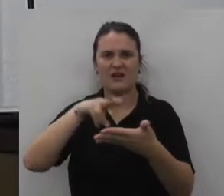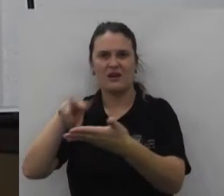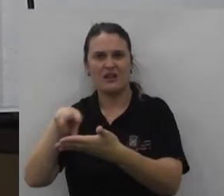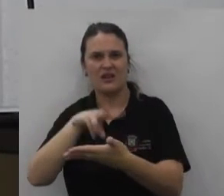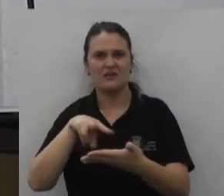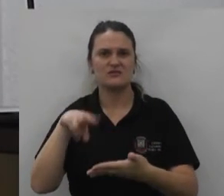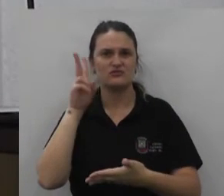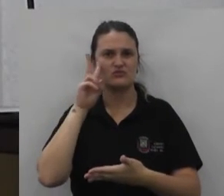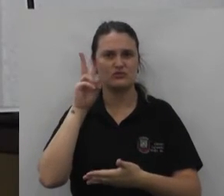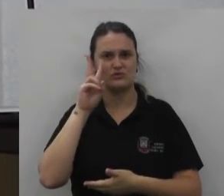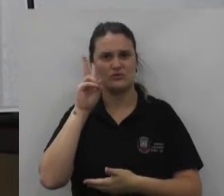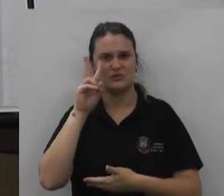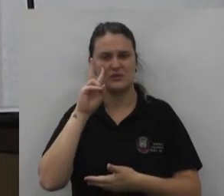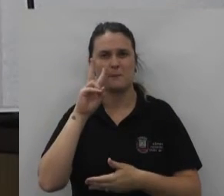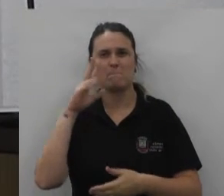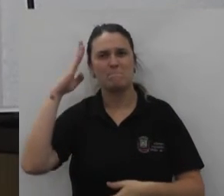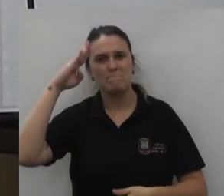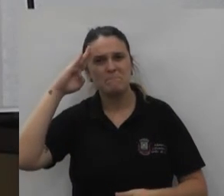duas histórias.